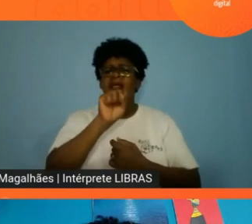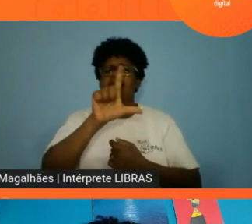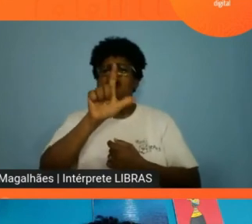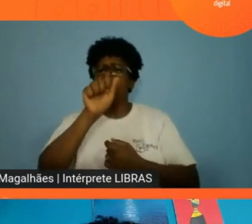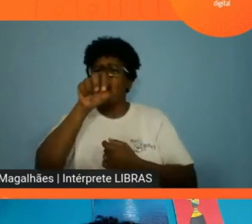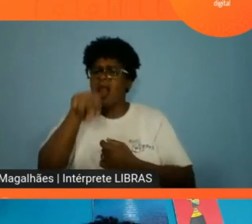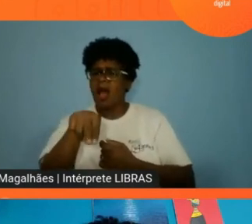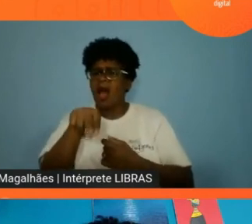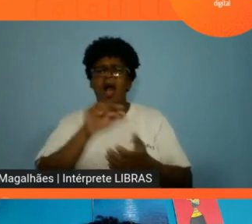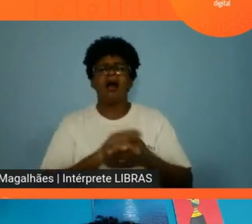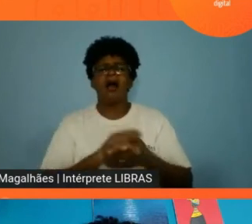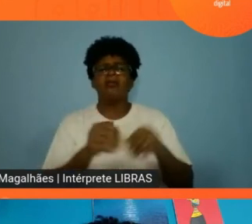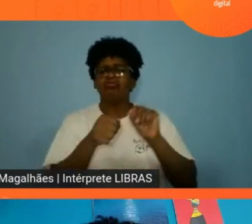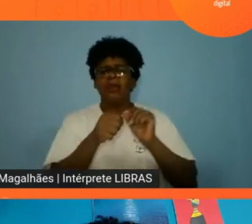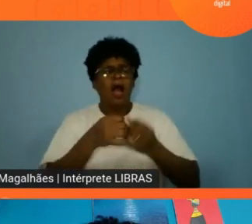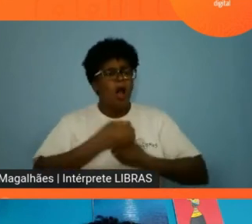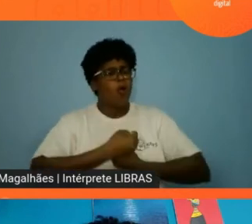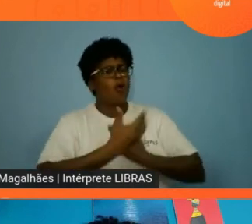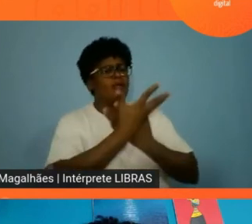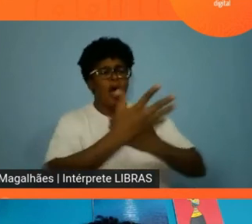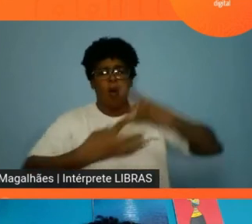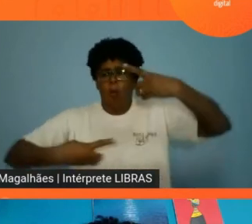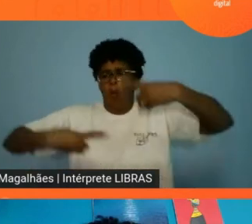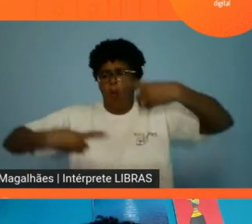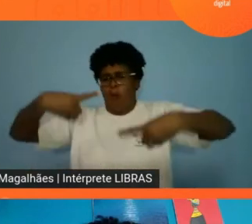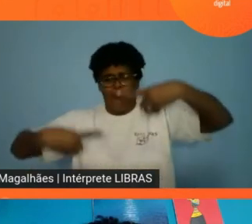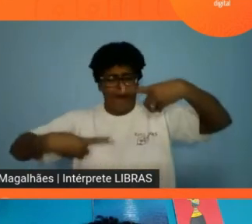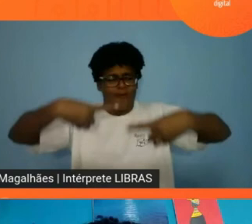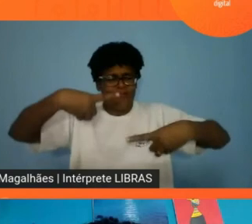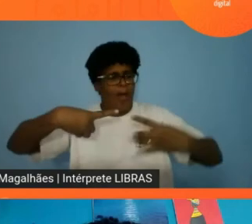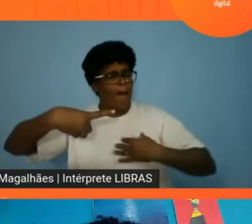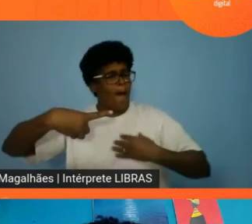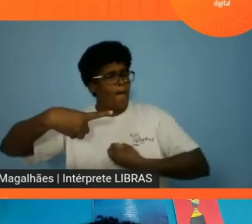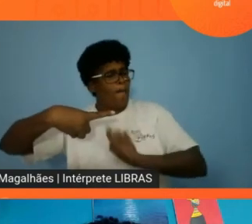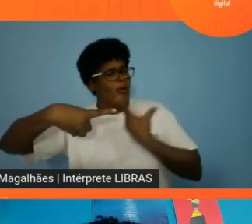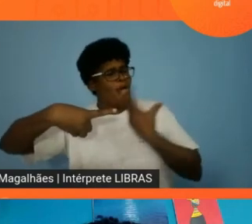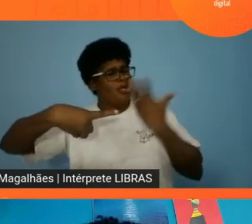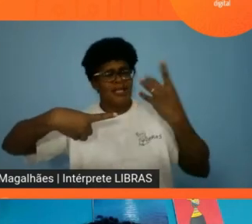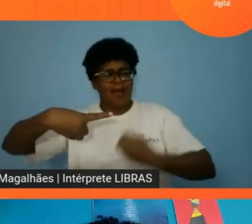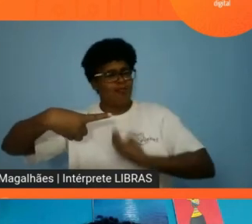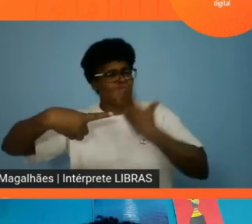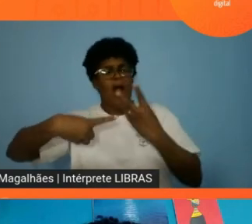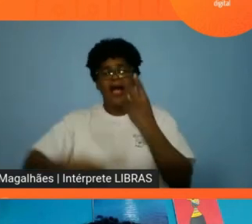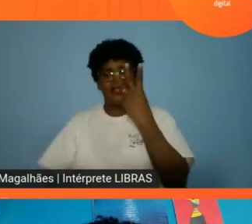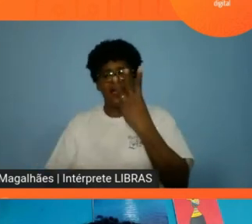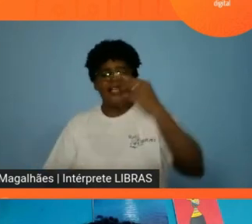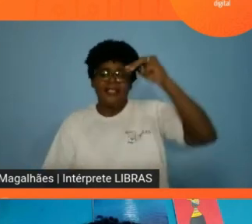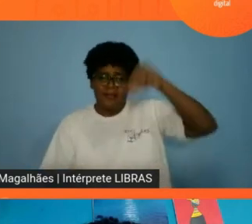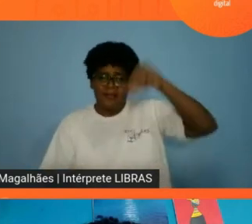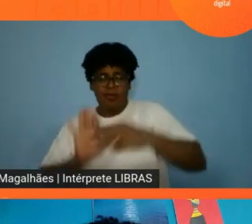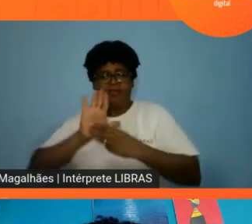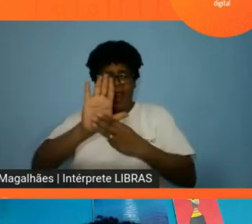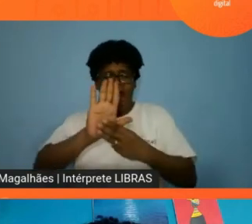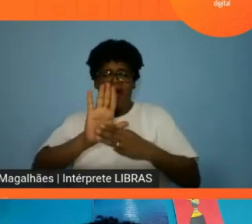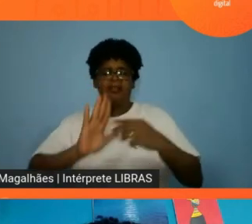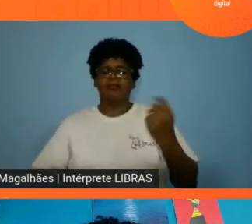é uma competição de poesia falada, recitada, em que cada poeta tem 3 minutos para apresentar a